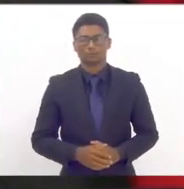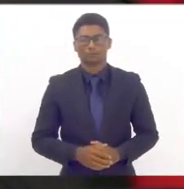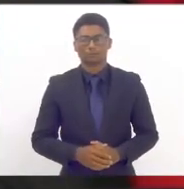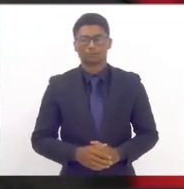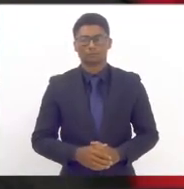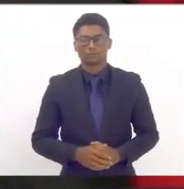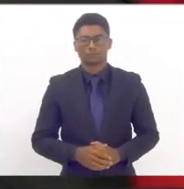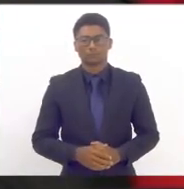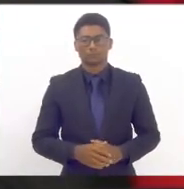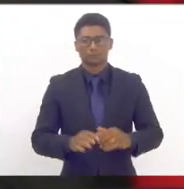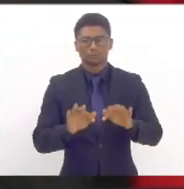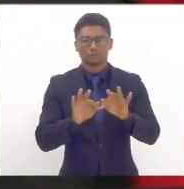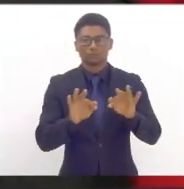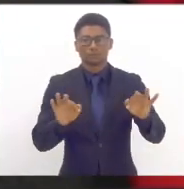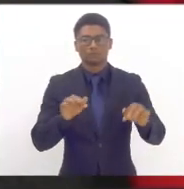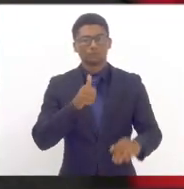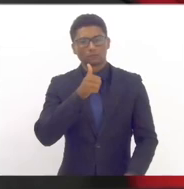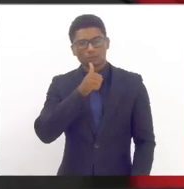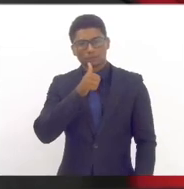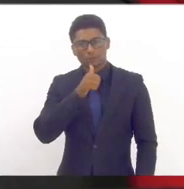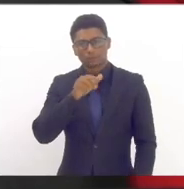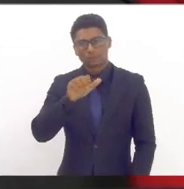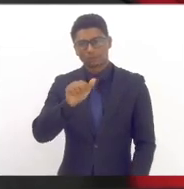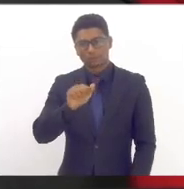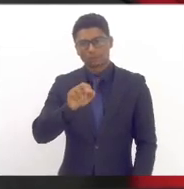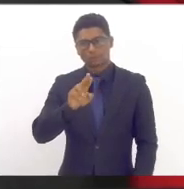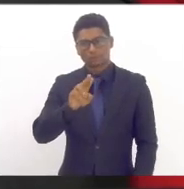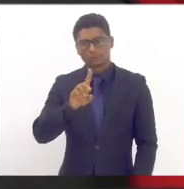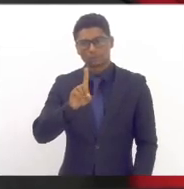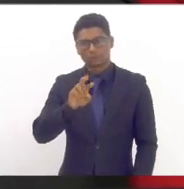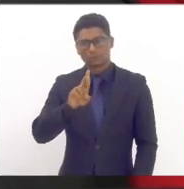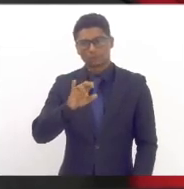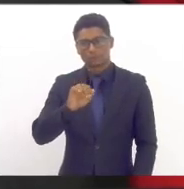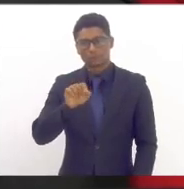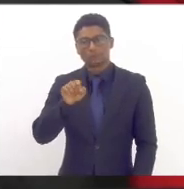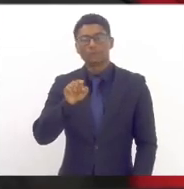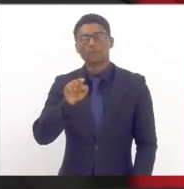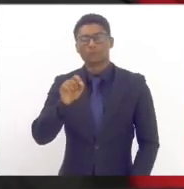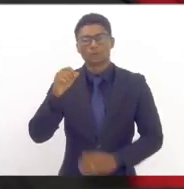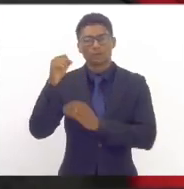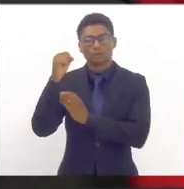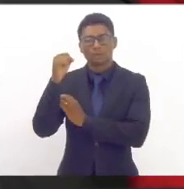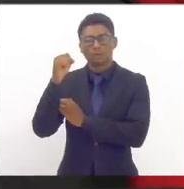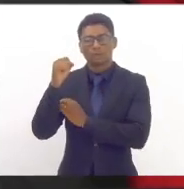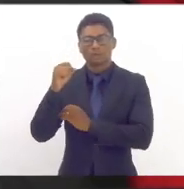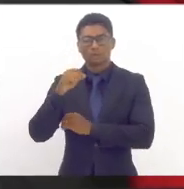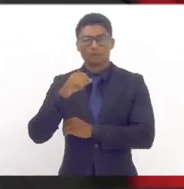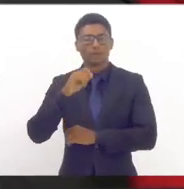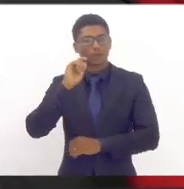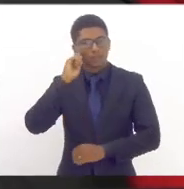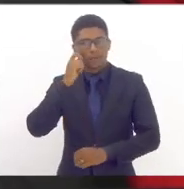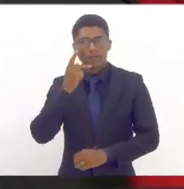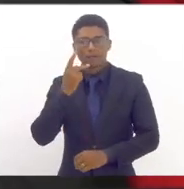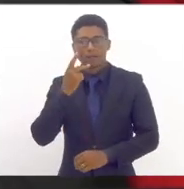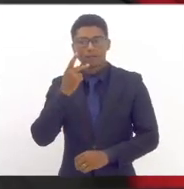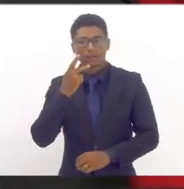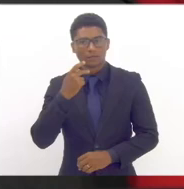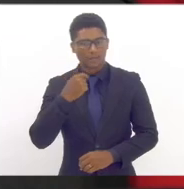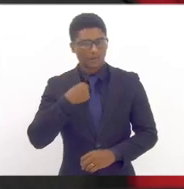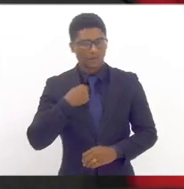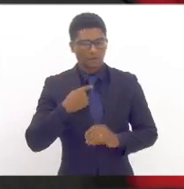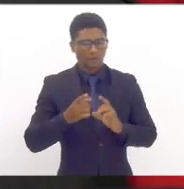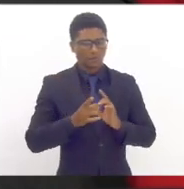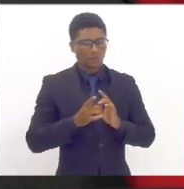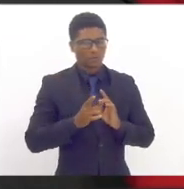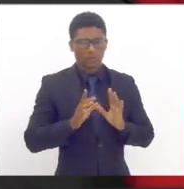tem uma frase da Audre Lorde, feminista negra, que eu gosto muito. Eu não sou livre enquanto alguma mulher